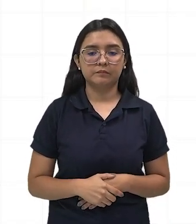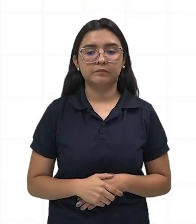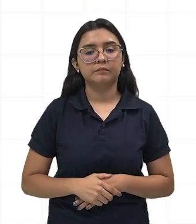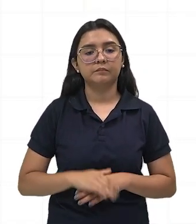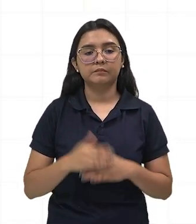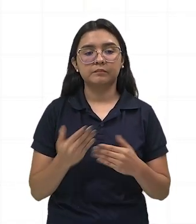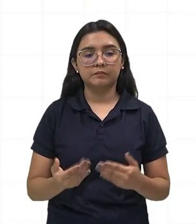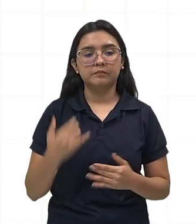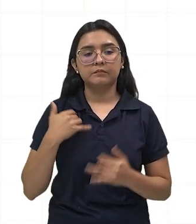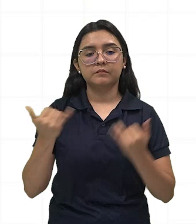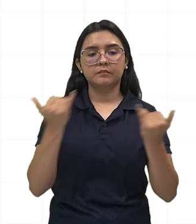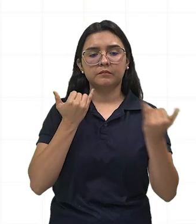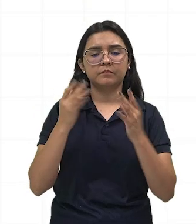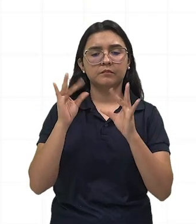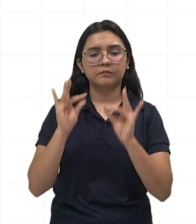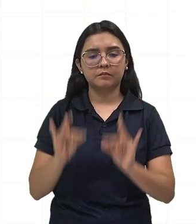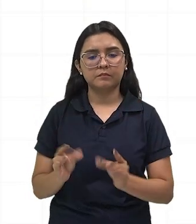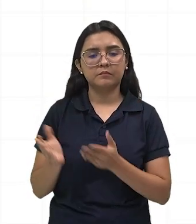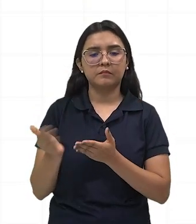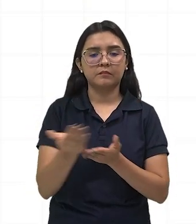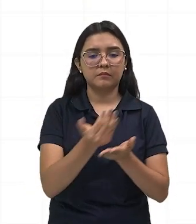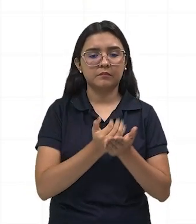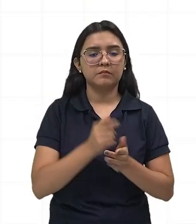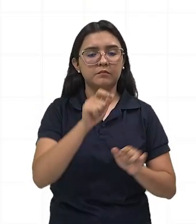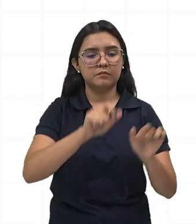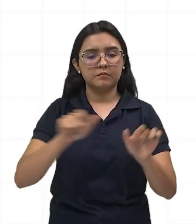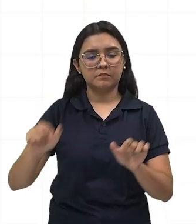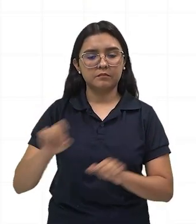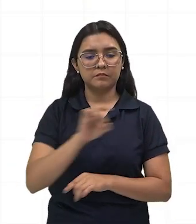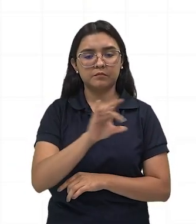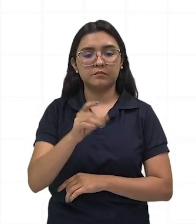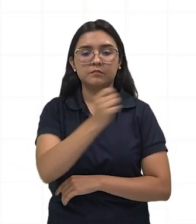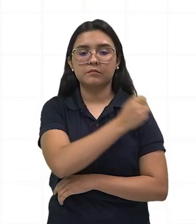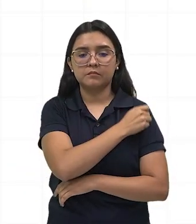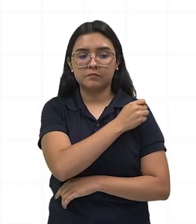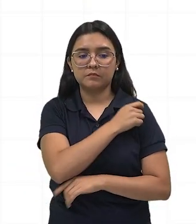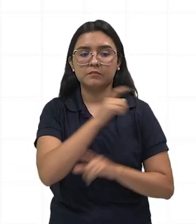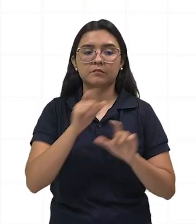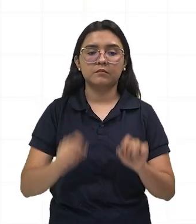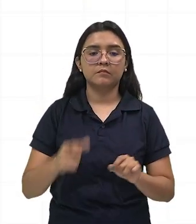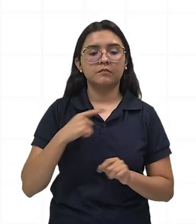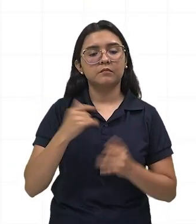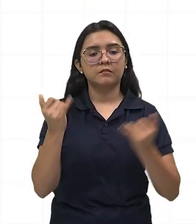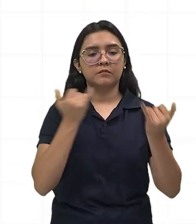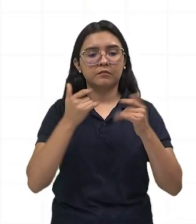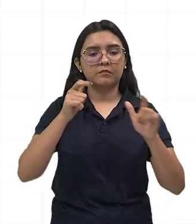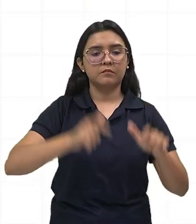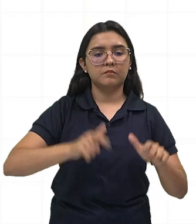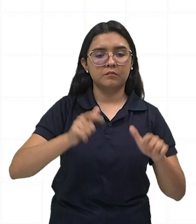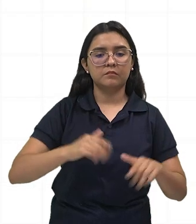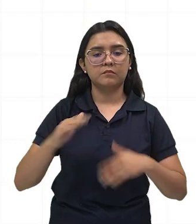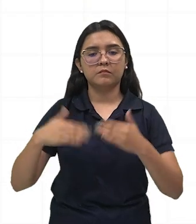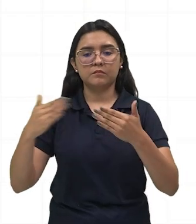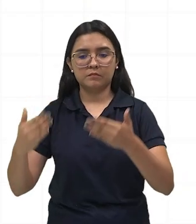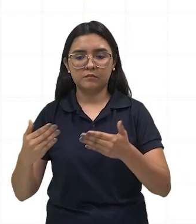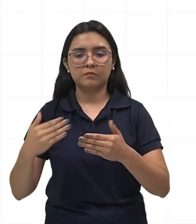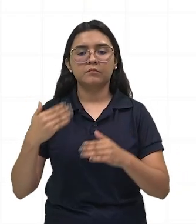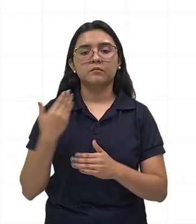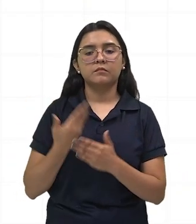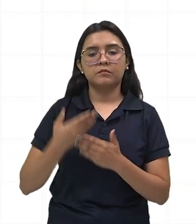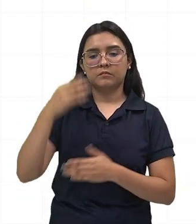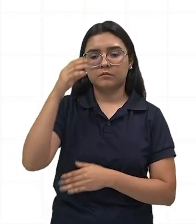para obter dados detalhados de cada aluno, incluindo informações demográficas, desempenho acadêmico